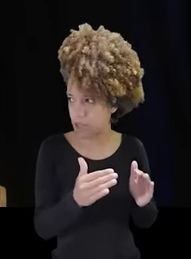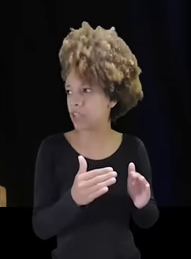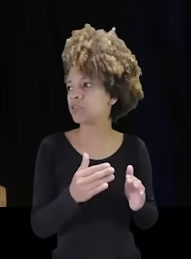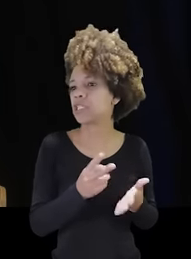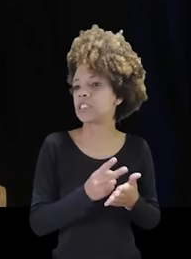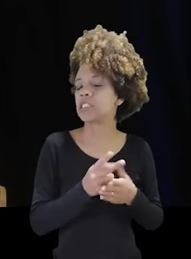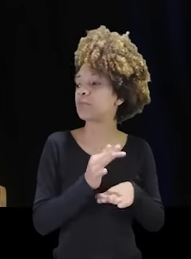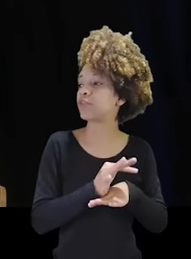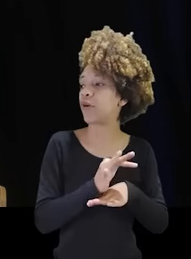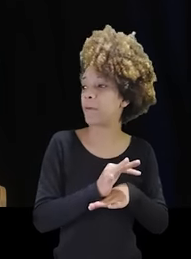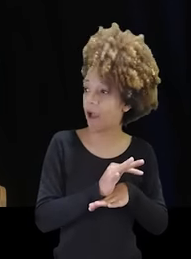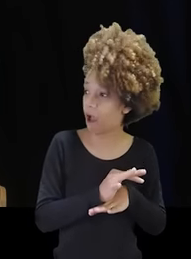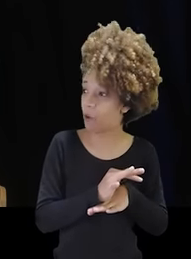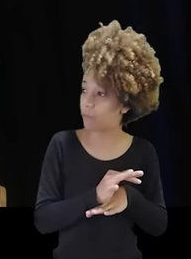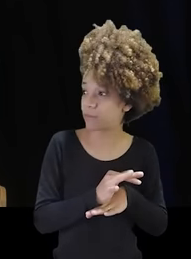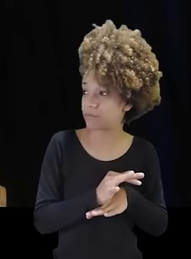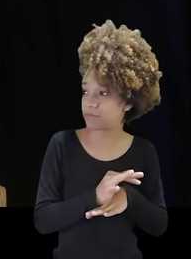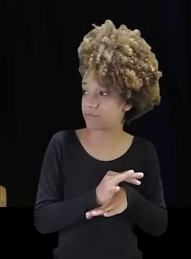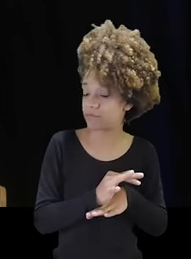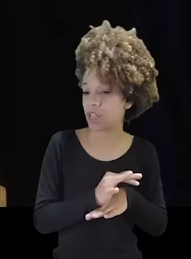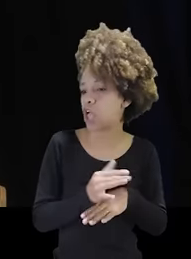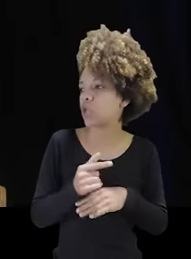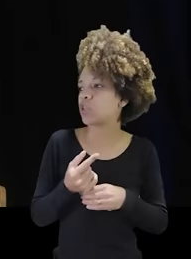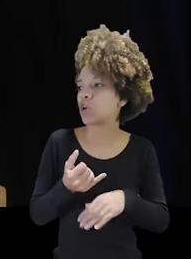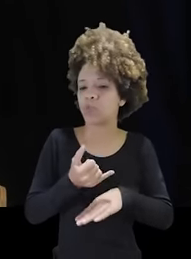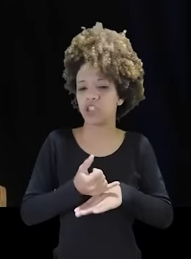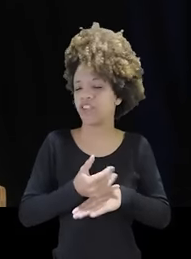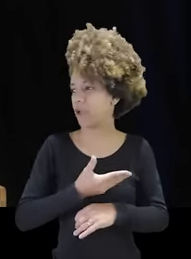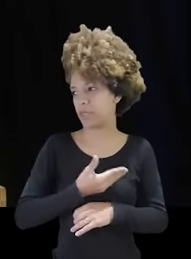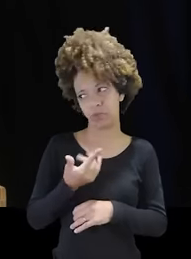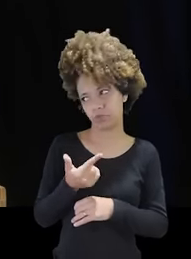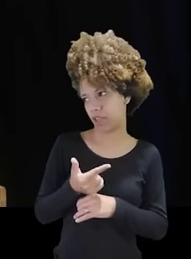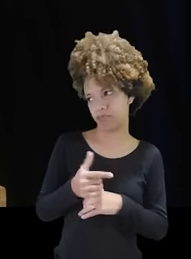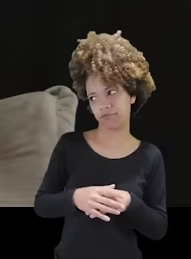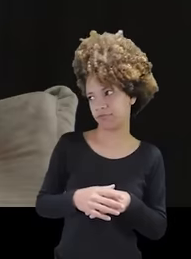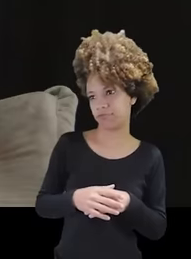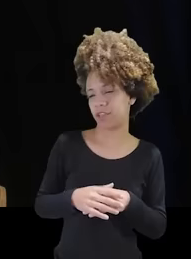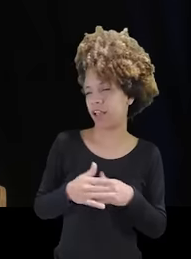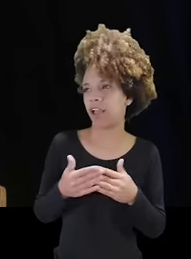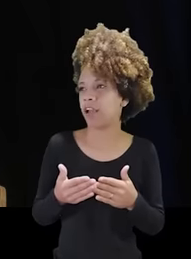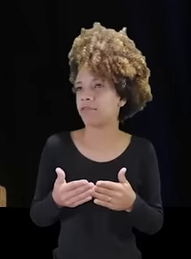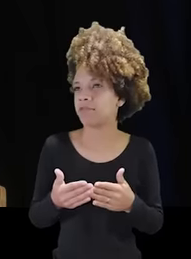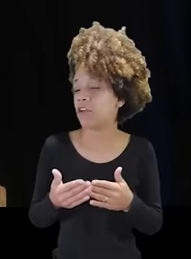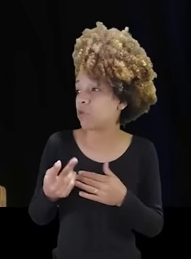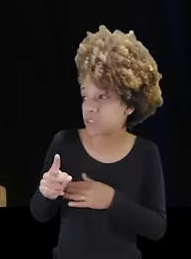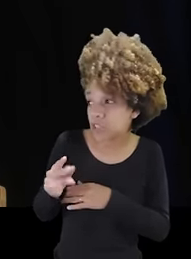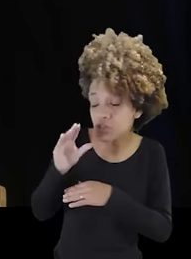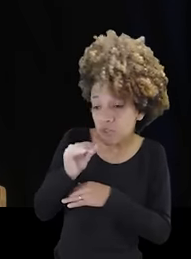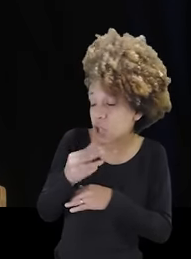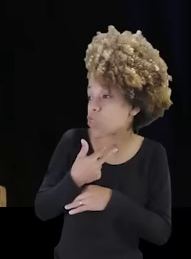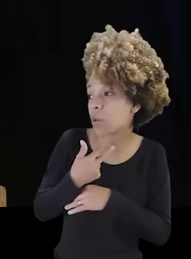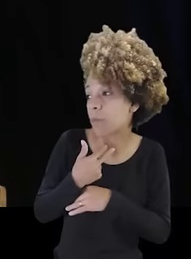tem que ser sempre muito formal Não tem isso de chefe amigo sabe essas coisas os seus